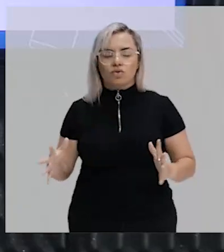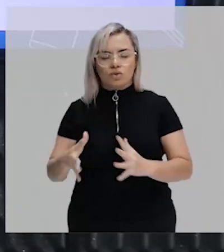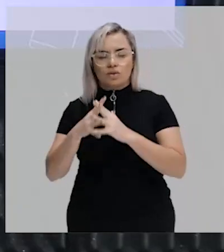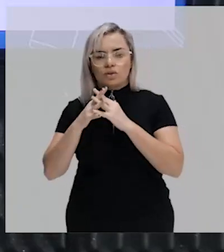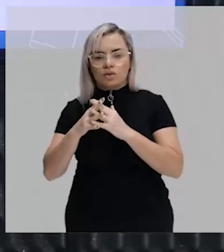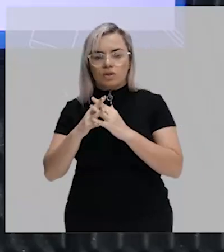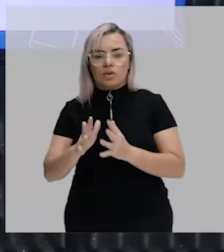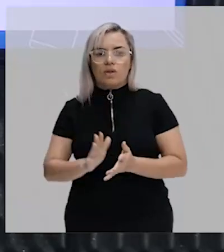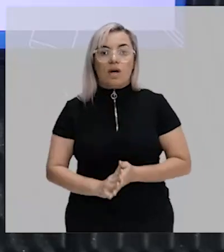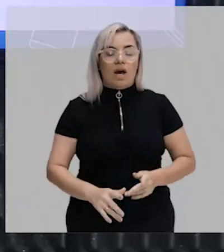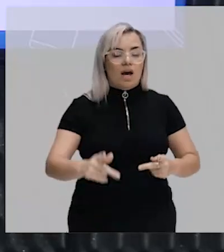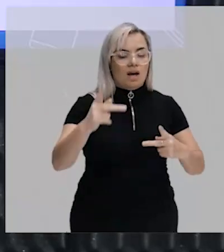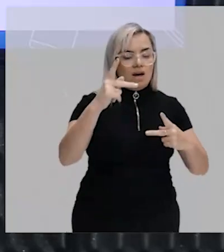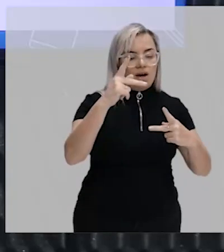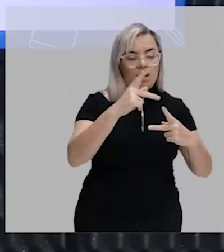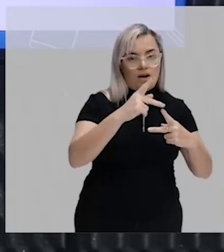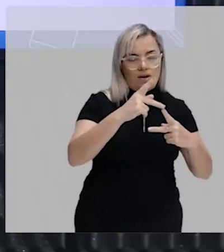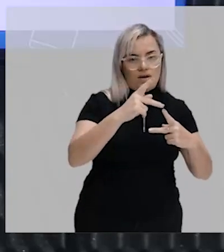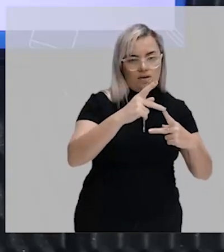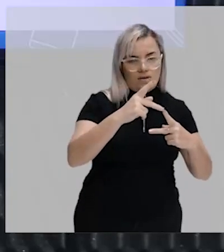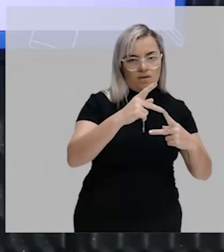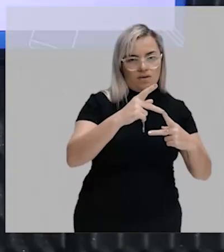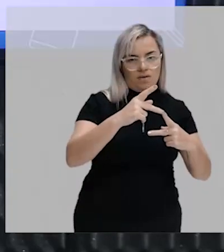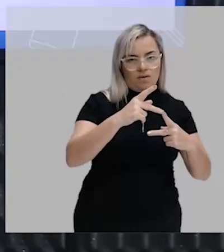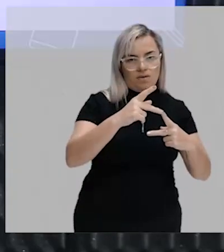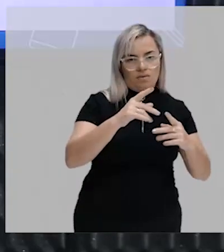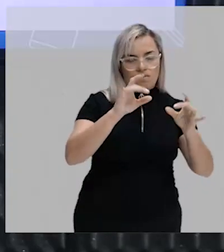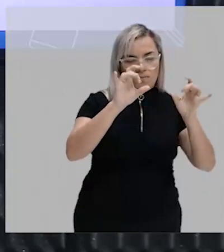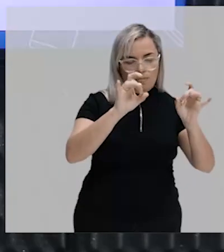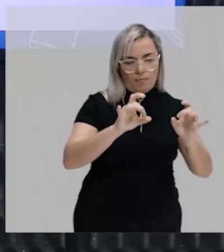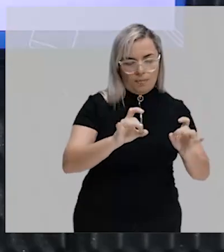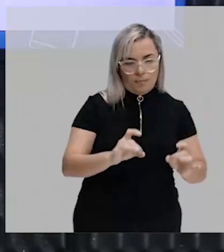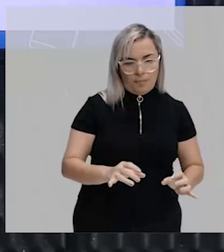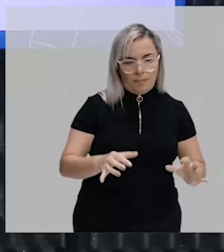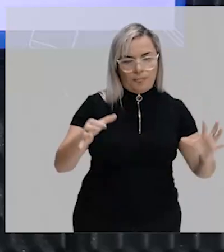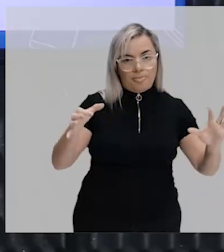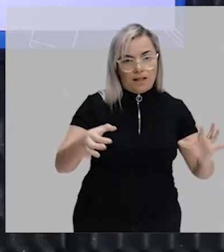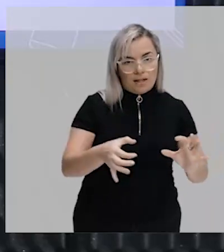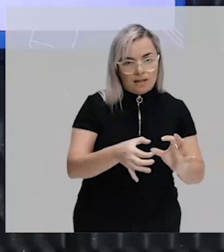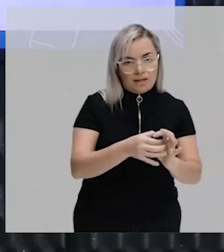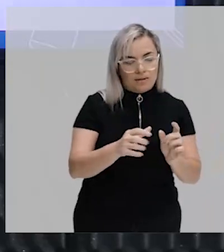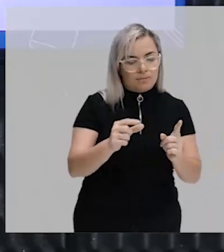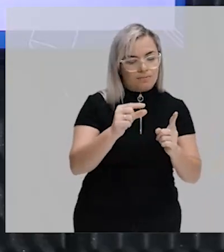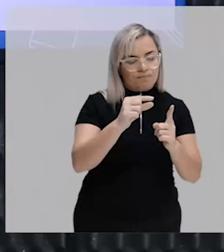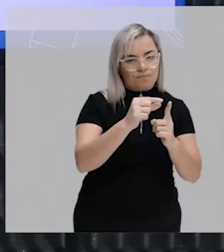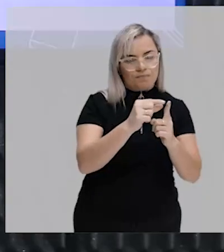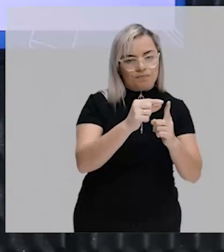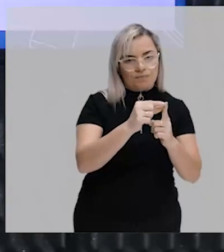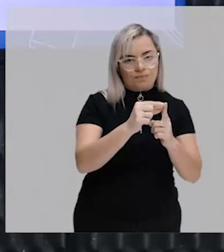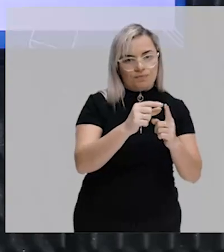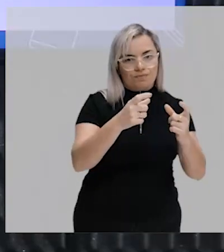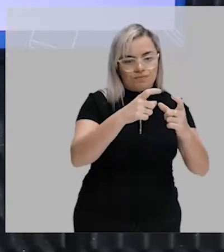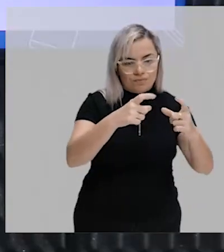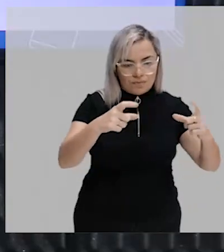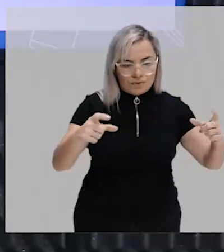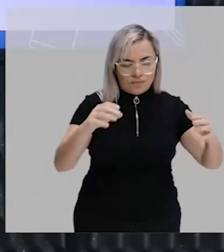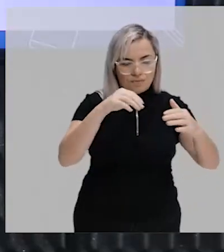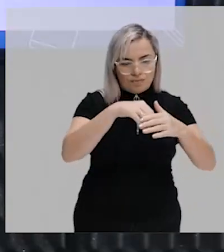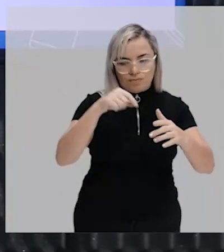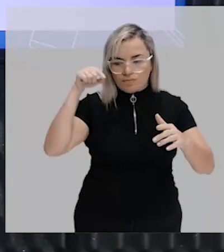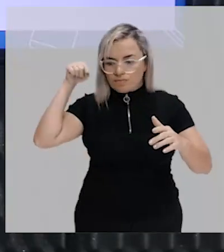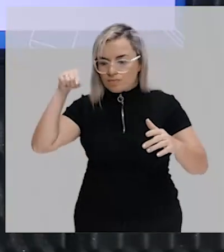que a preposição, ela é especificamente para ligar palavras dentro de uma oração. E